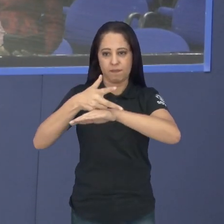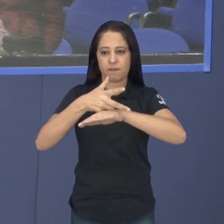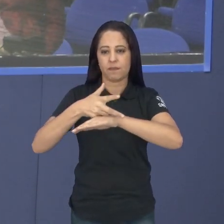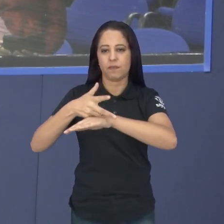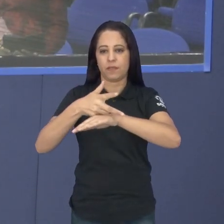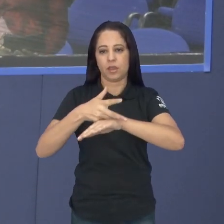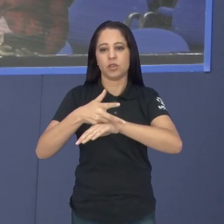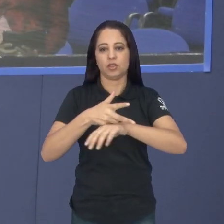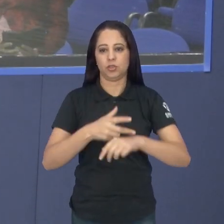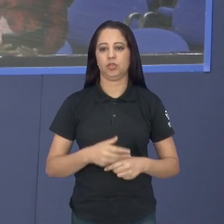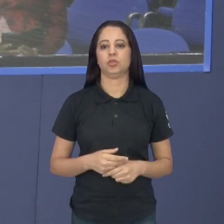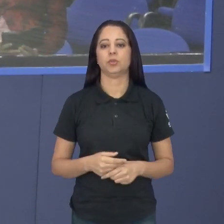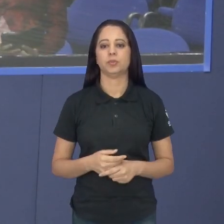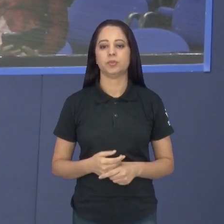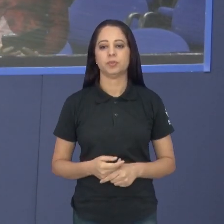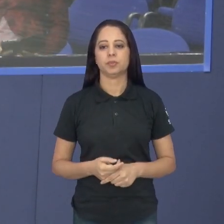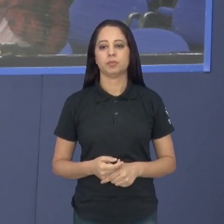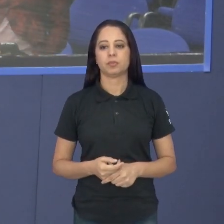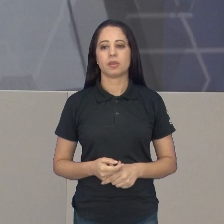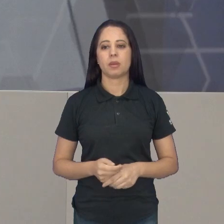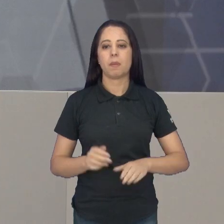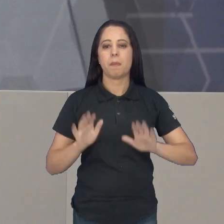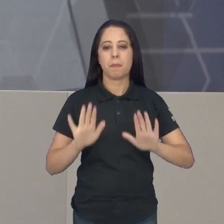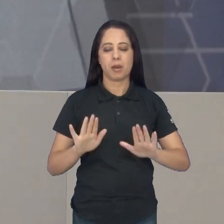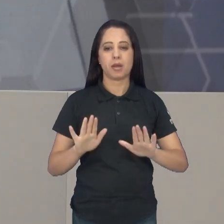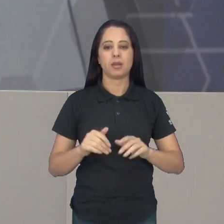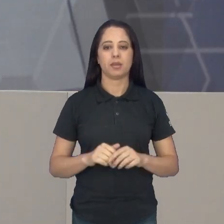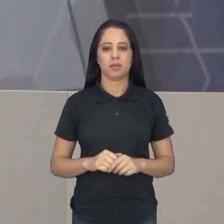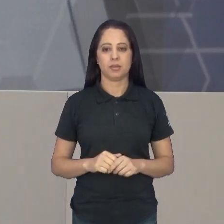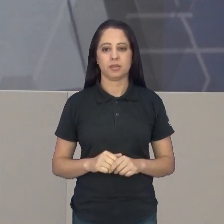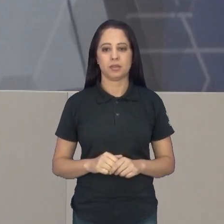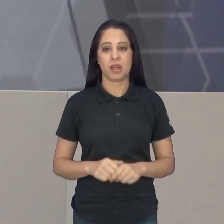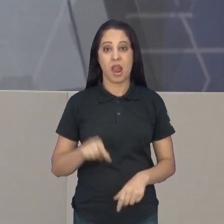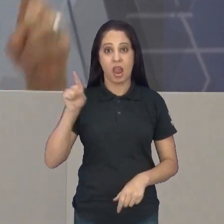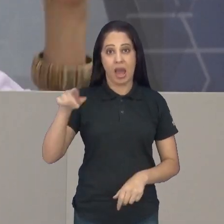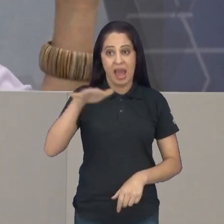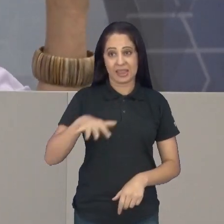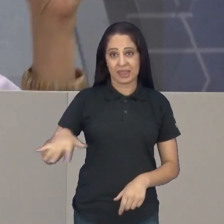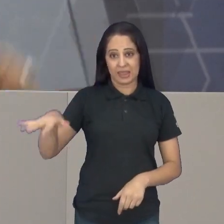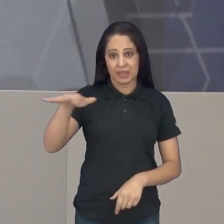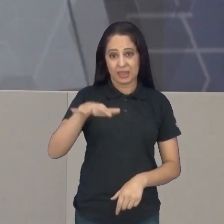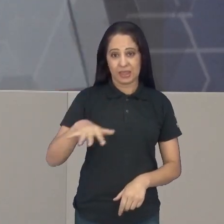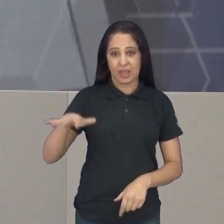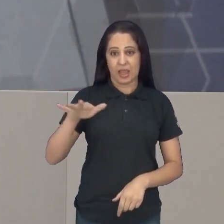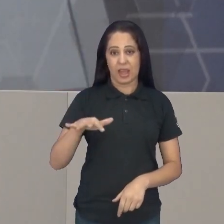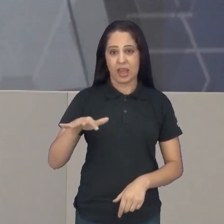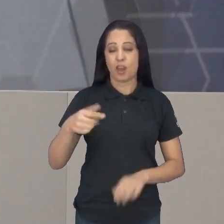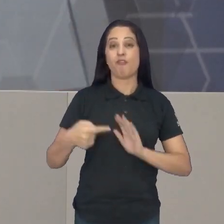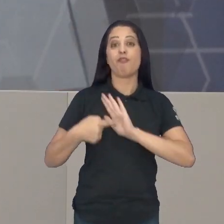iniciado a nossa planilha, mas registrar que lá na região dela, vou mostrar precariedade, mas lá não tem